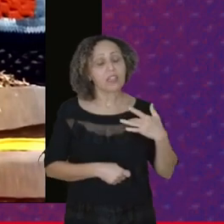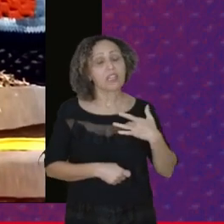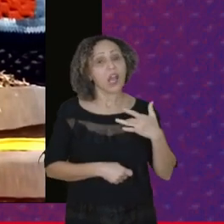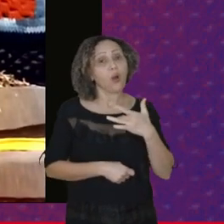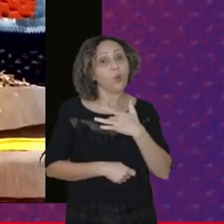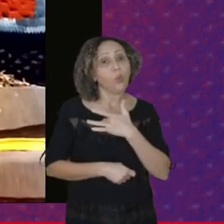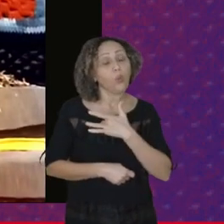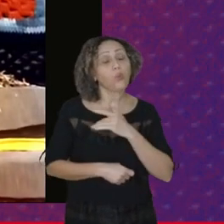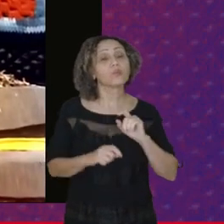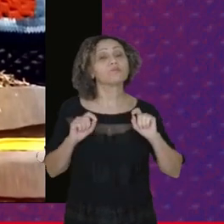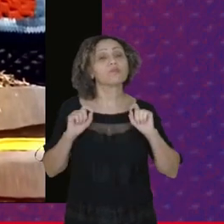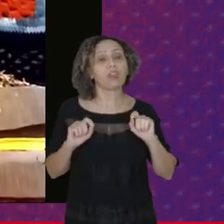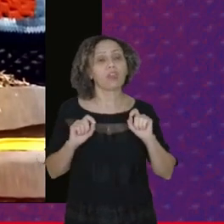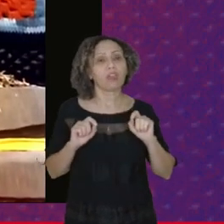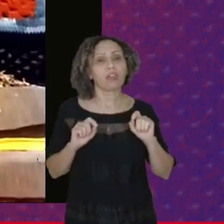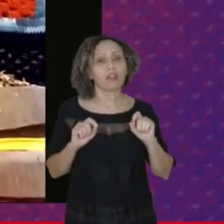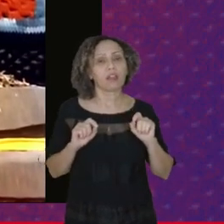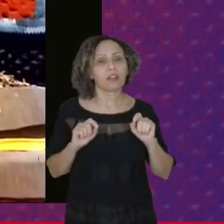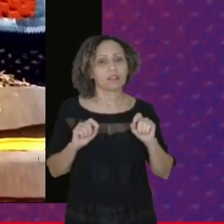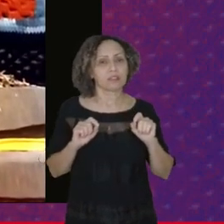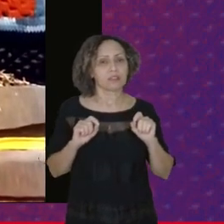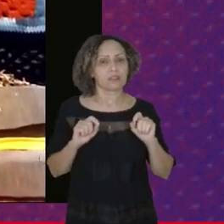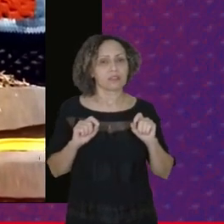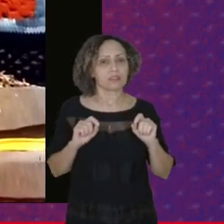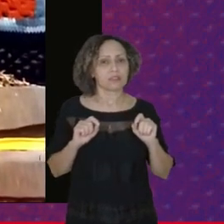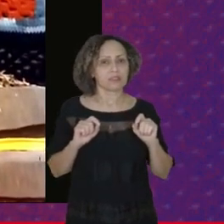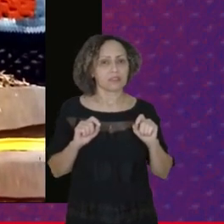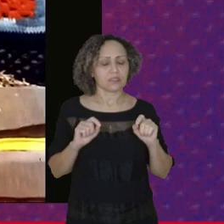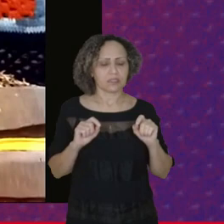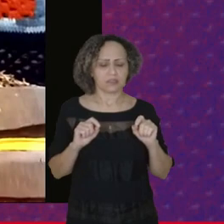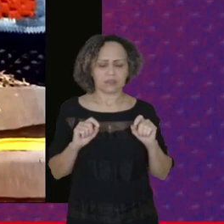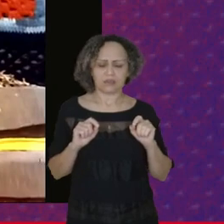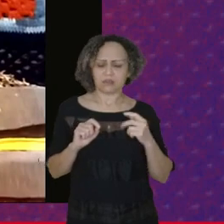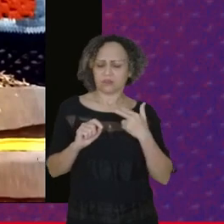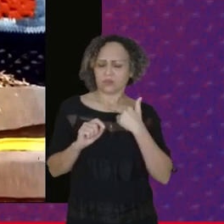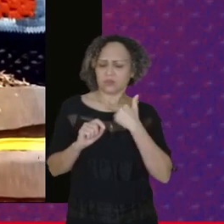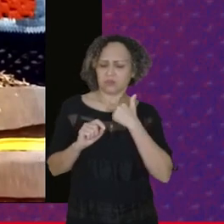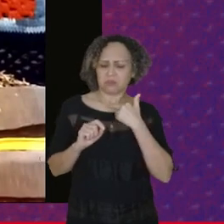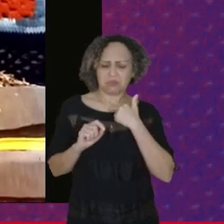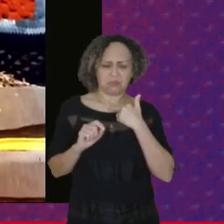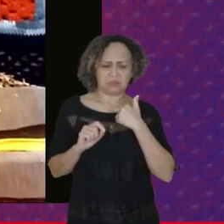ela não pode ser esquartejada,